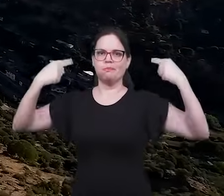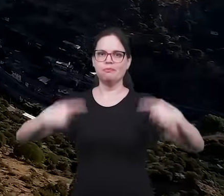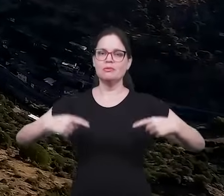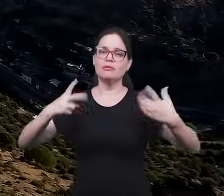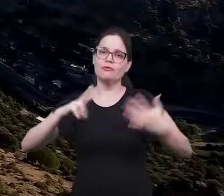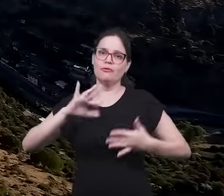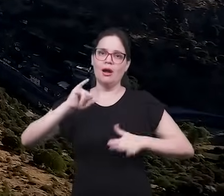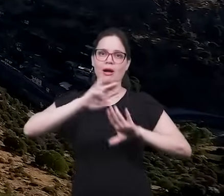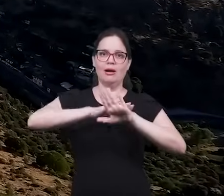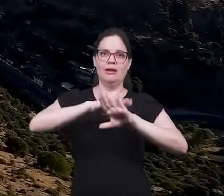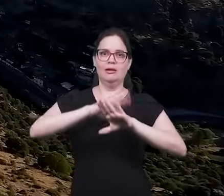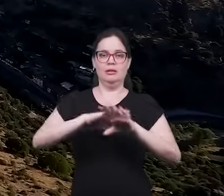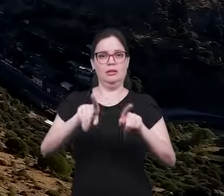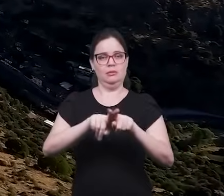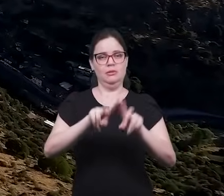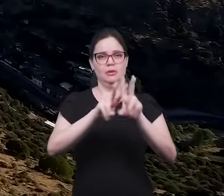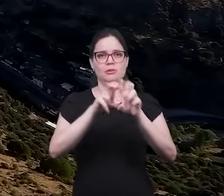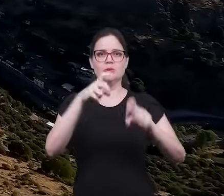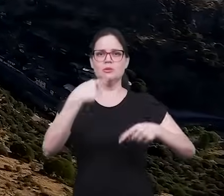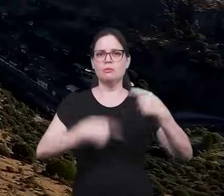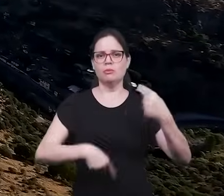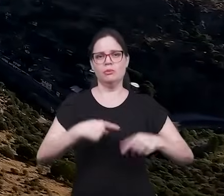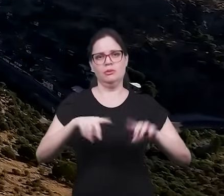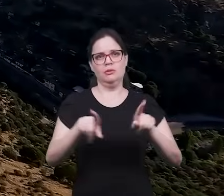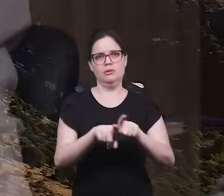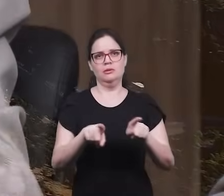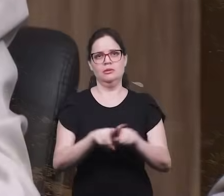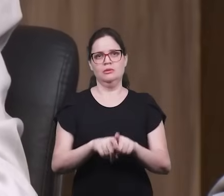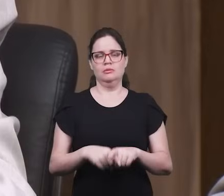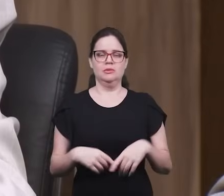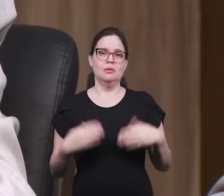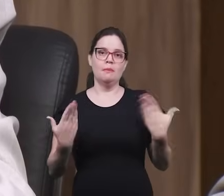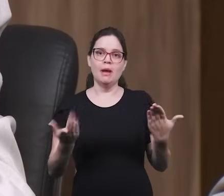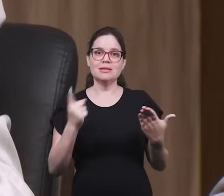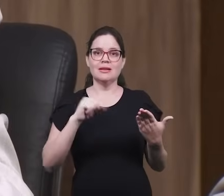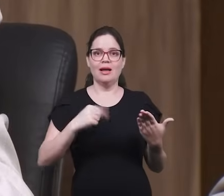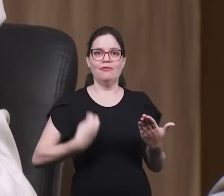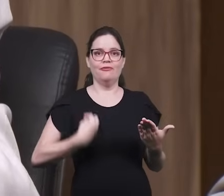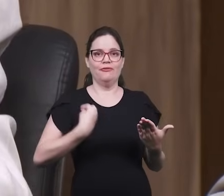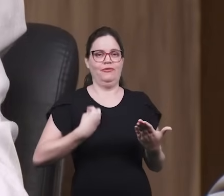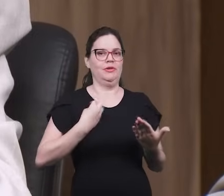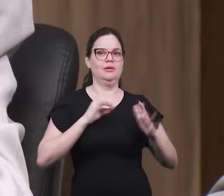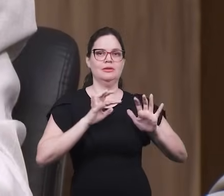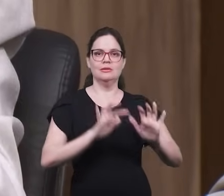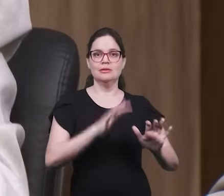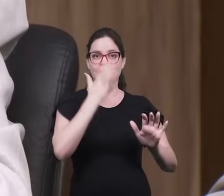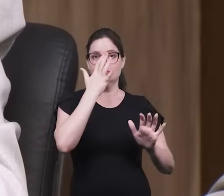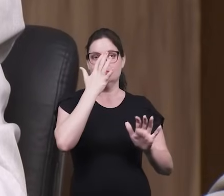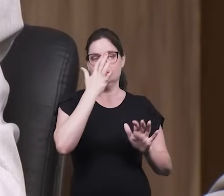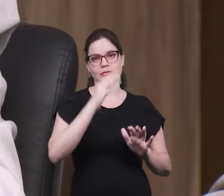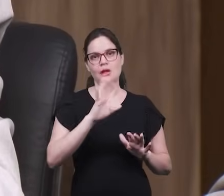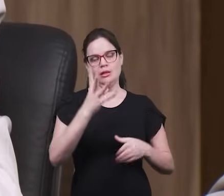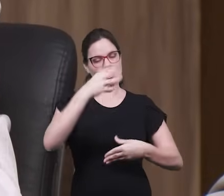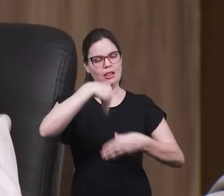que, inclusive, envolve até política. mas faz parte.